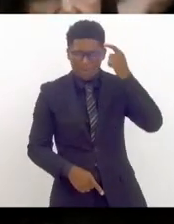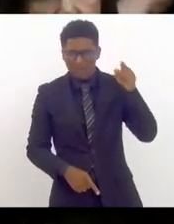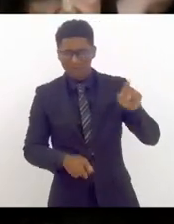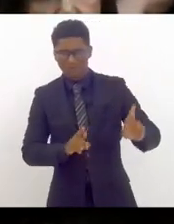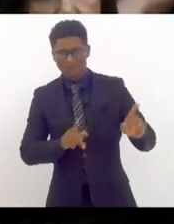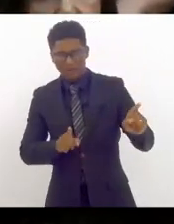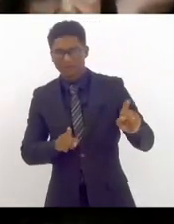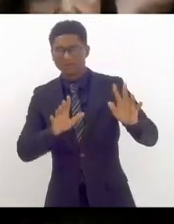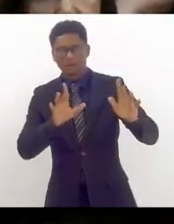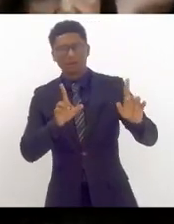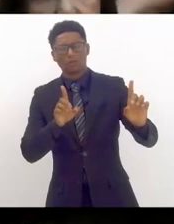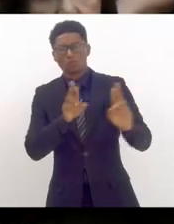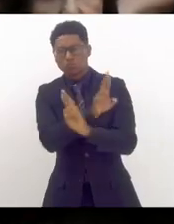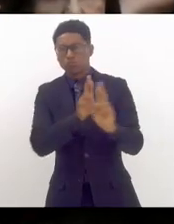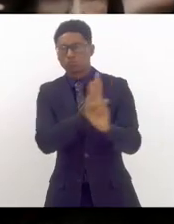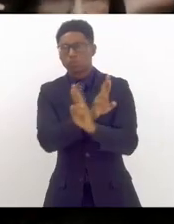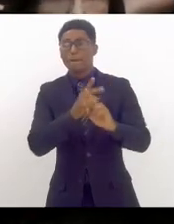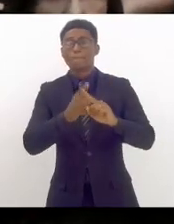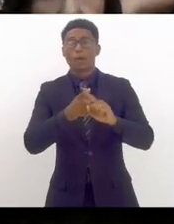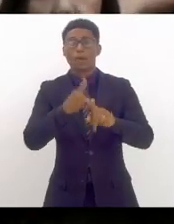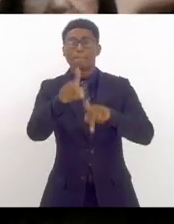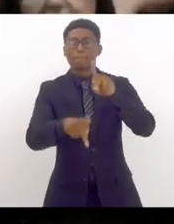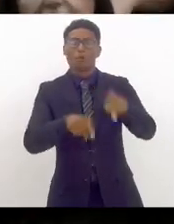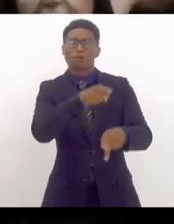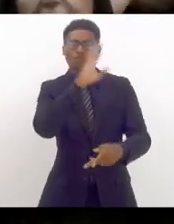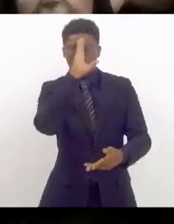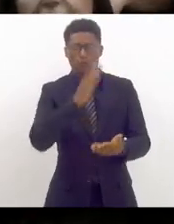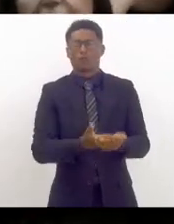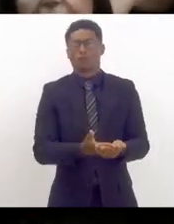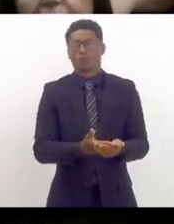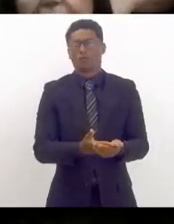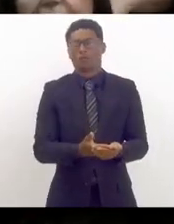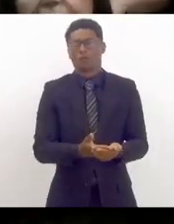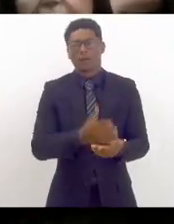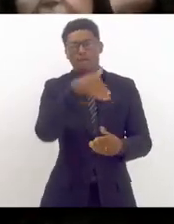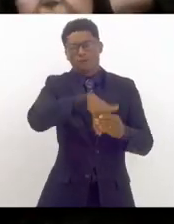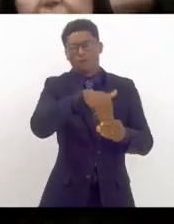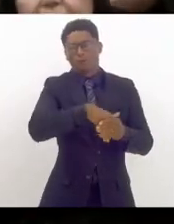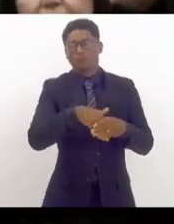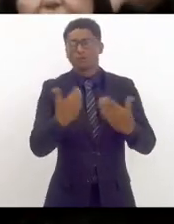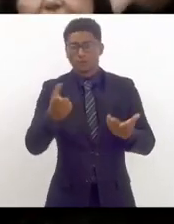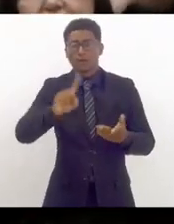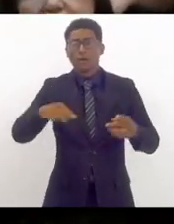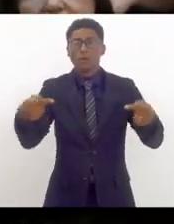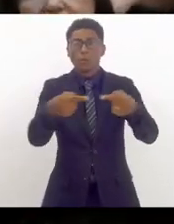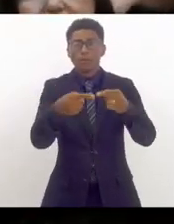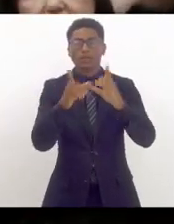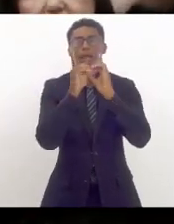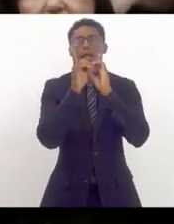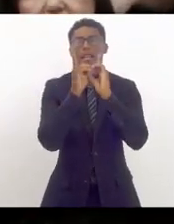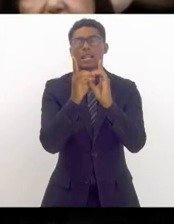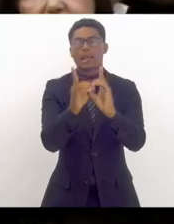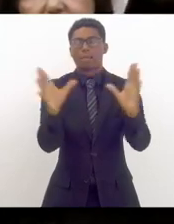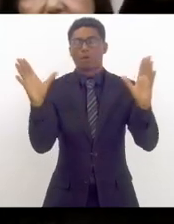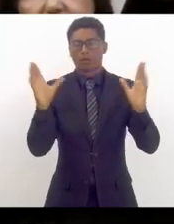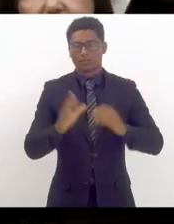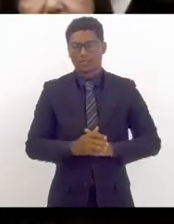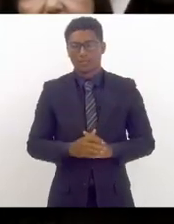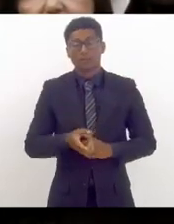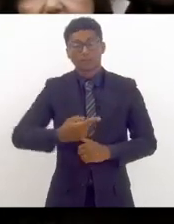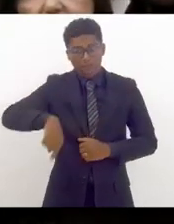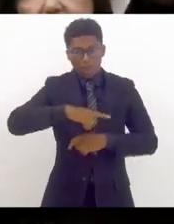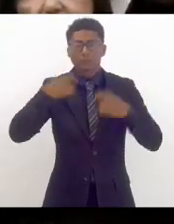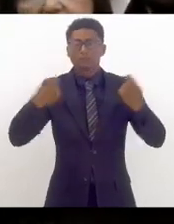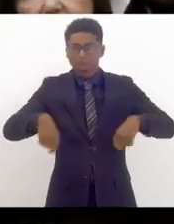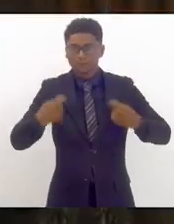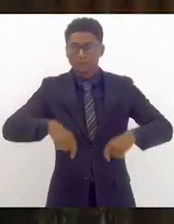o governo eleito pelo povo do Estado do Rio de Janeiro. Essa é a democracia. Essa é a democracia que temos que defender sempre.